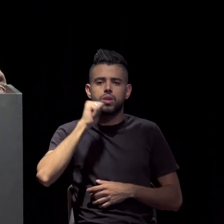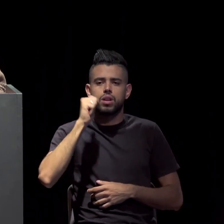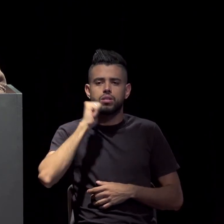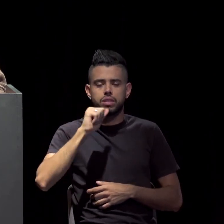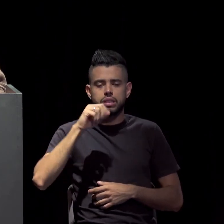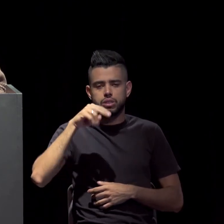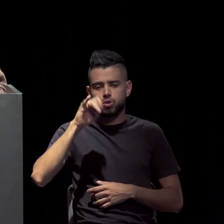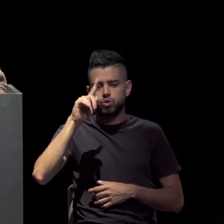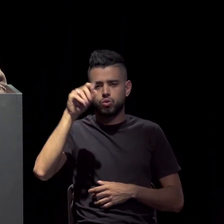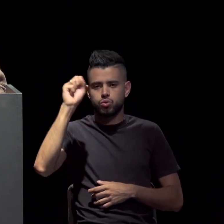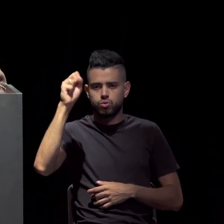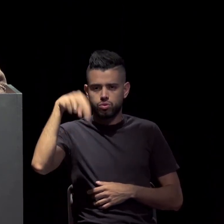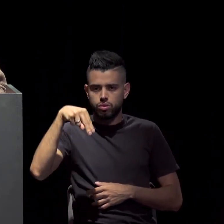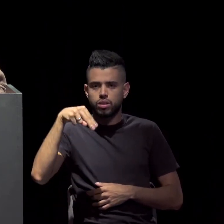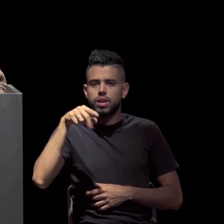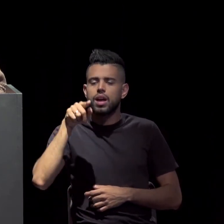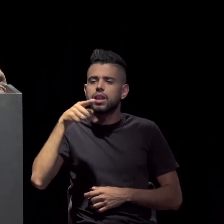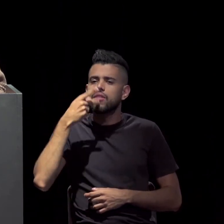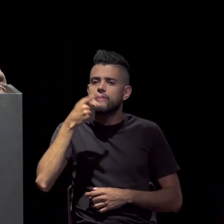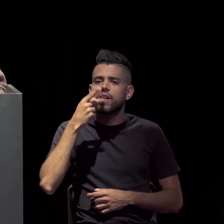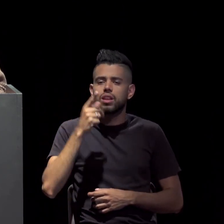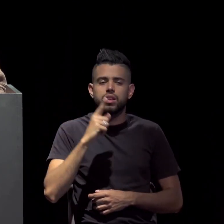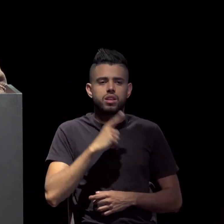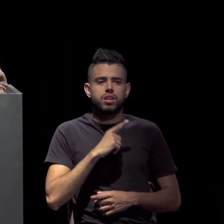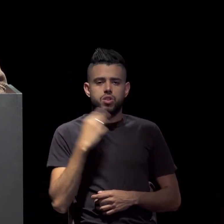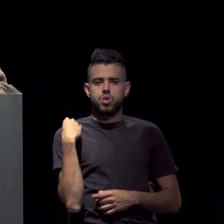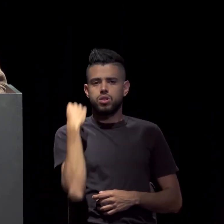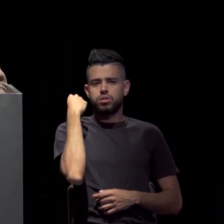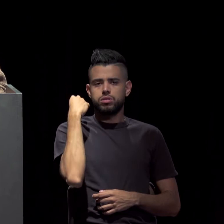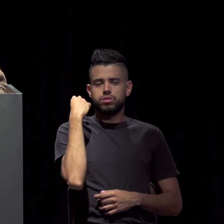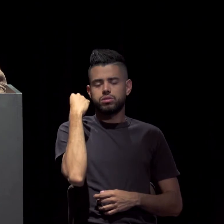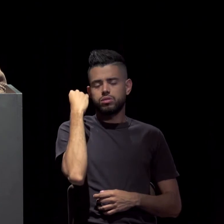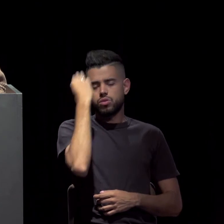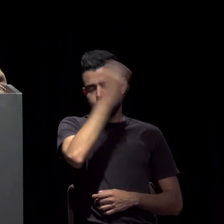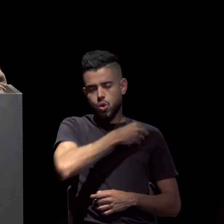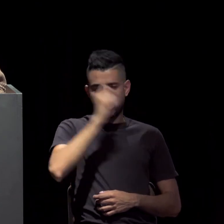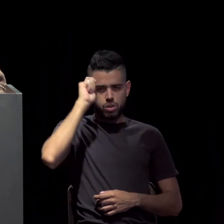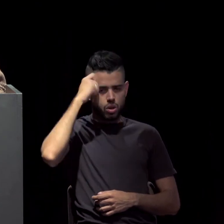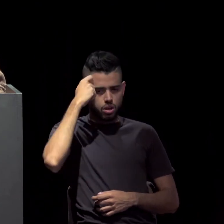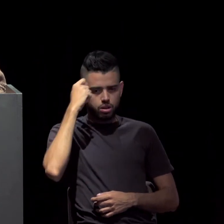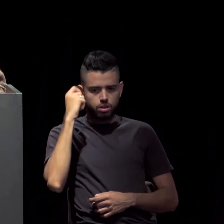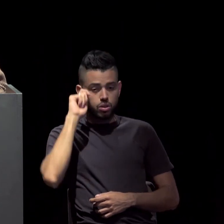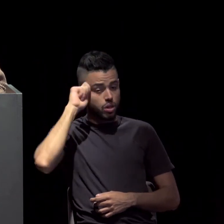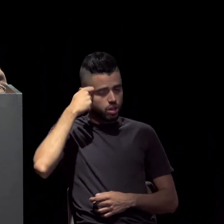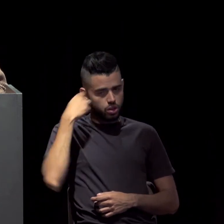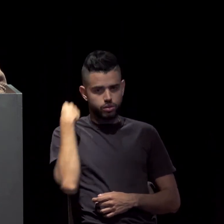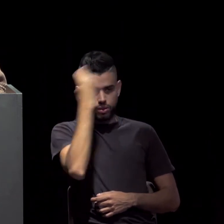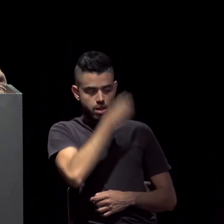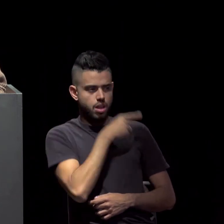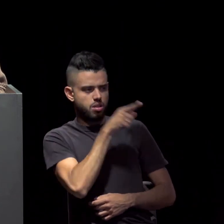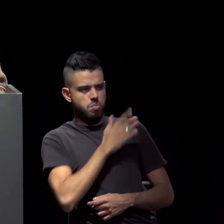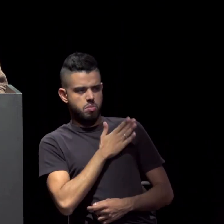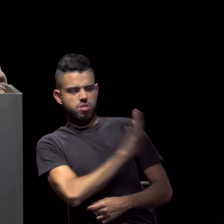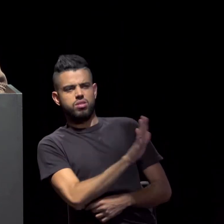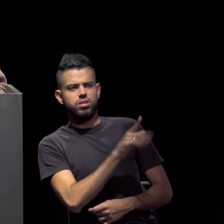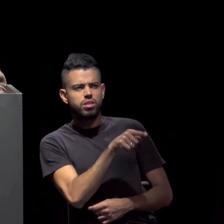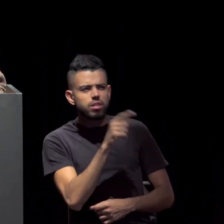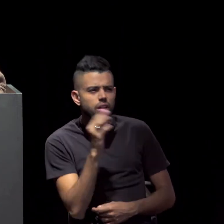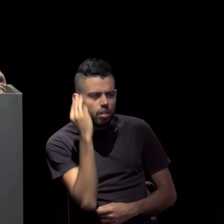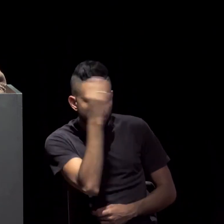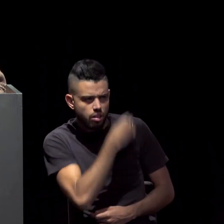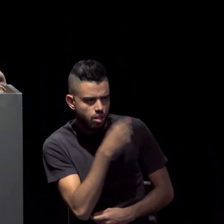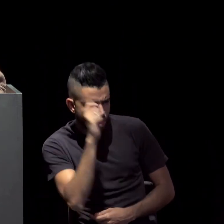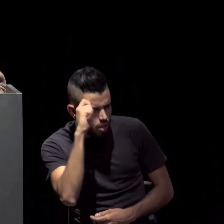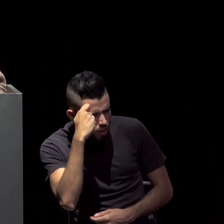exemplo, comenta o racismo de Nossa Senhora. Bom, eu posso sair daqui correndo, porque dizer que Nossa Senhora é racista